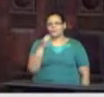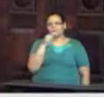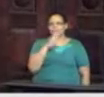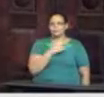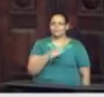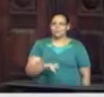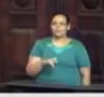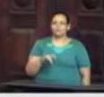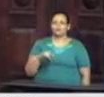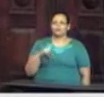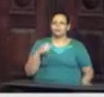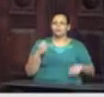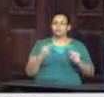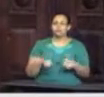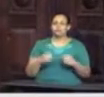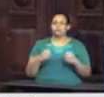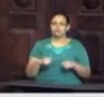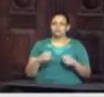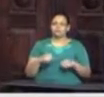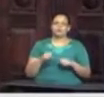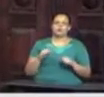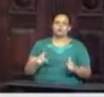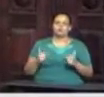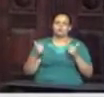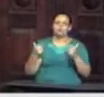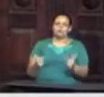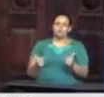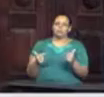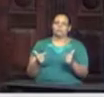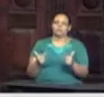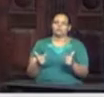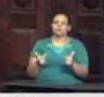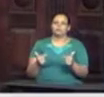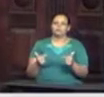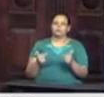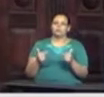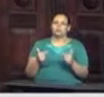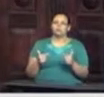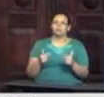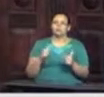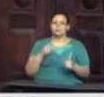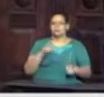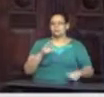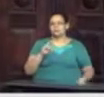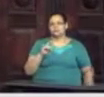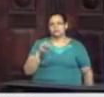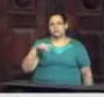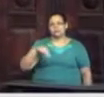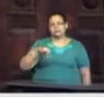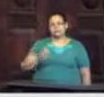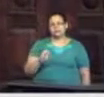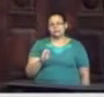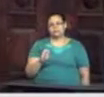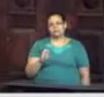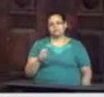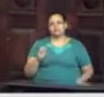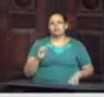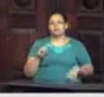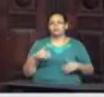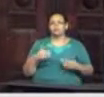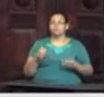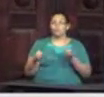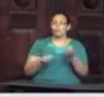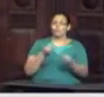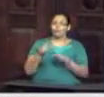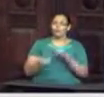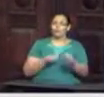gente tem que registrar que essa ação nada mais, nada menos é do que uma ação criminosa. Assim